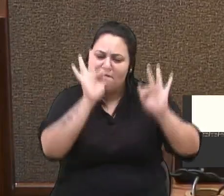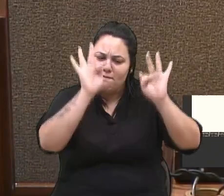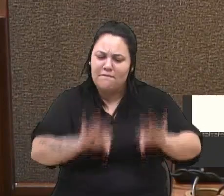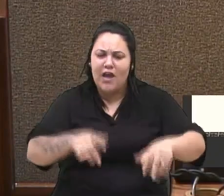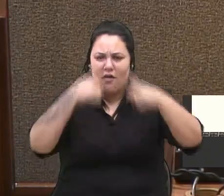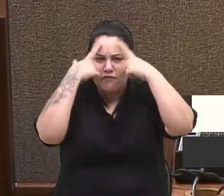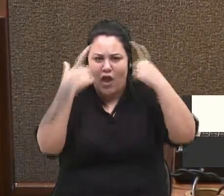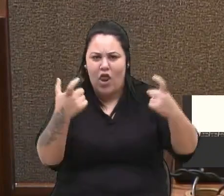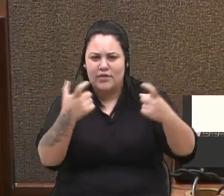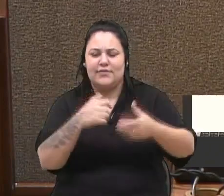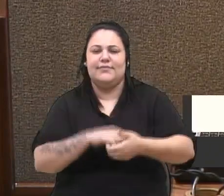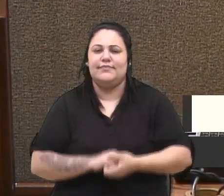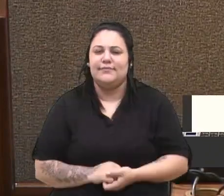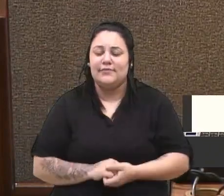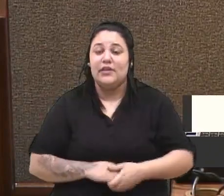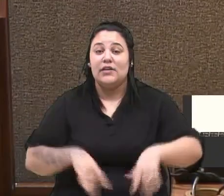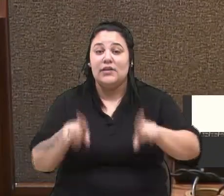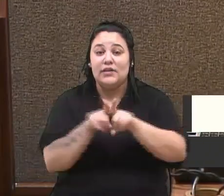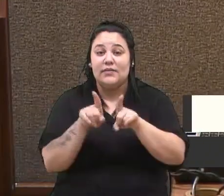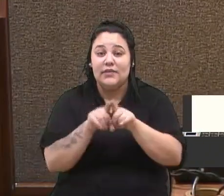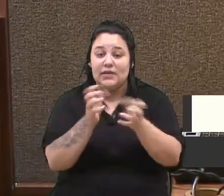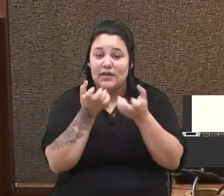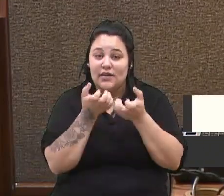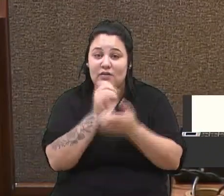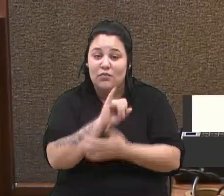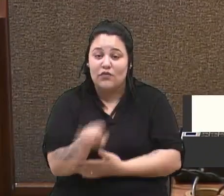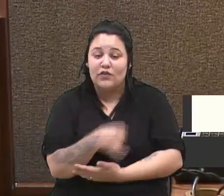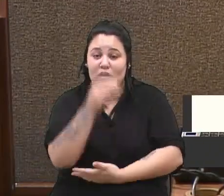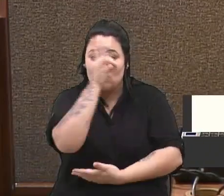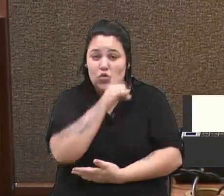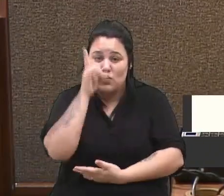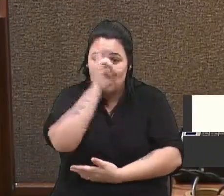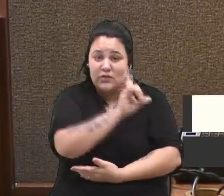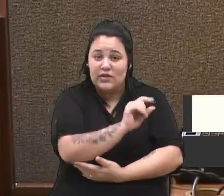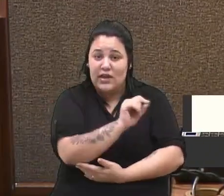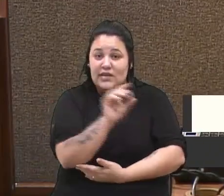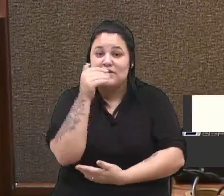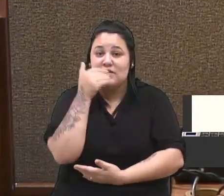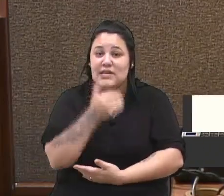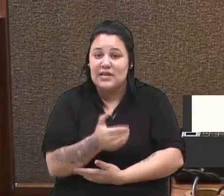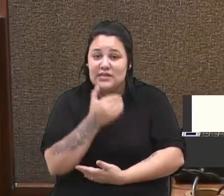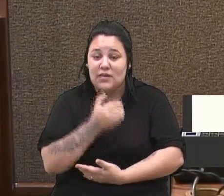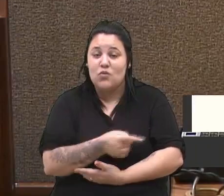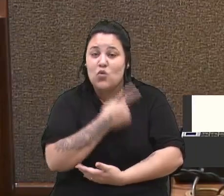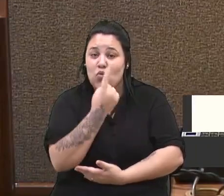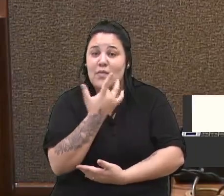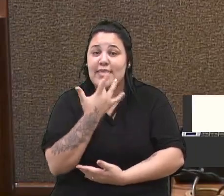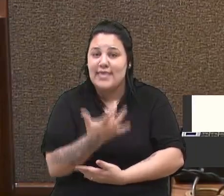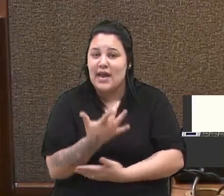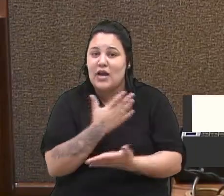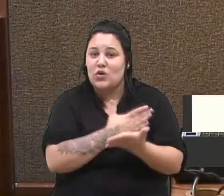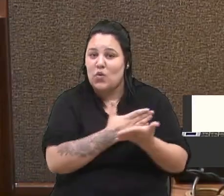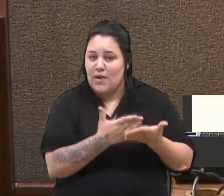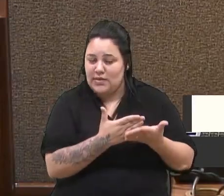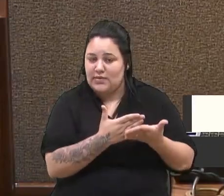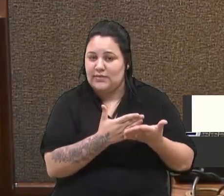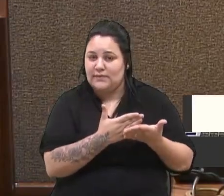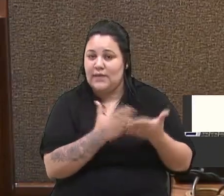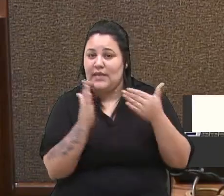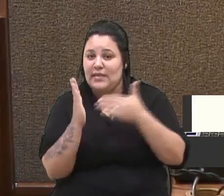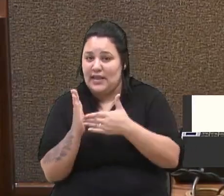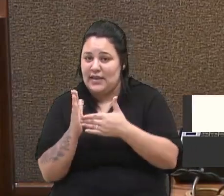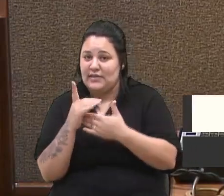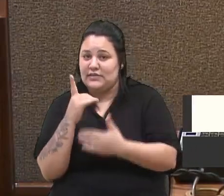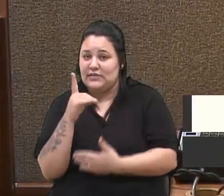violência. E também aproveitar, no mesmo domingo, dia 10 de dezembro, a partir da 1h da tarde até às